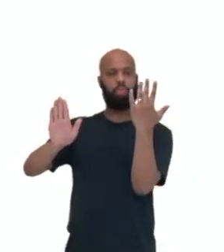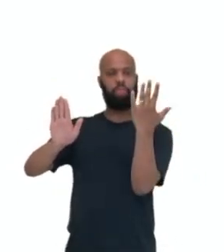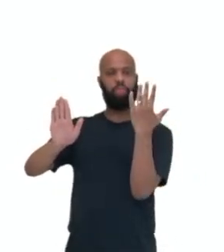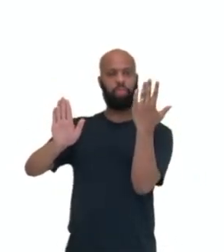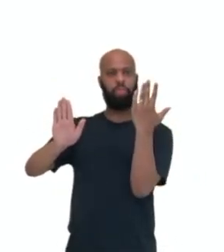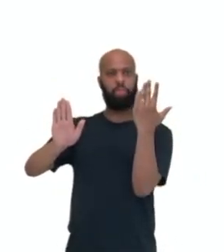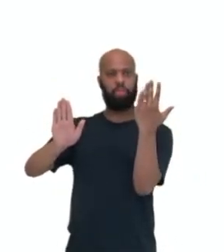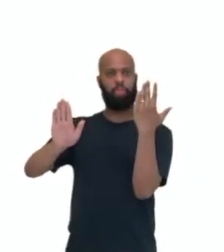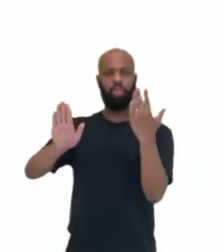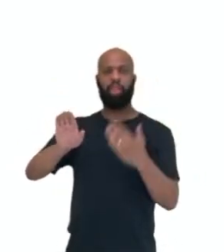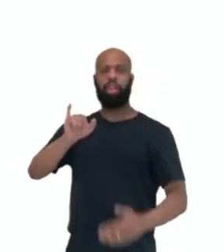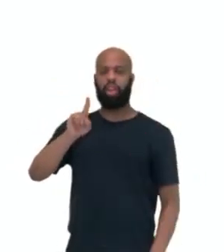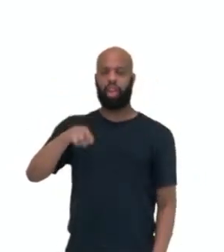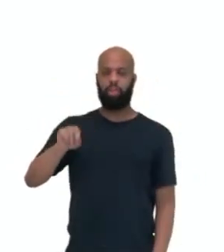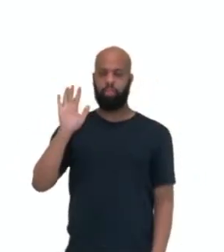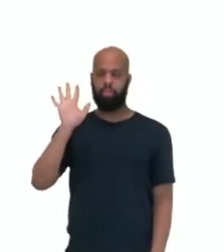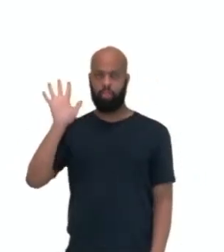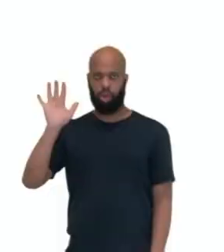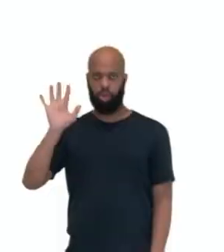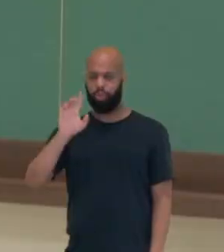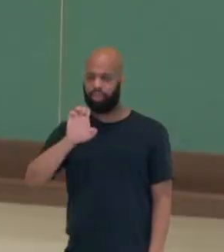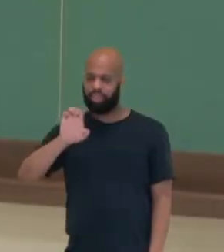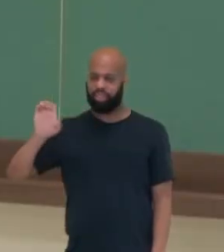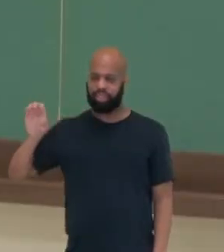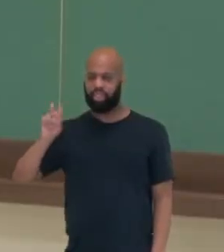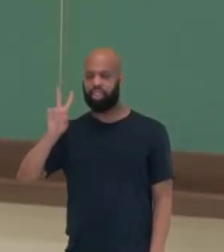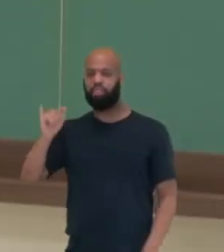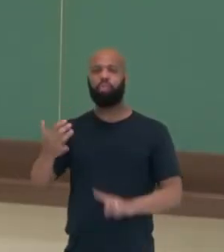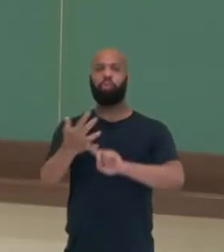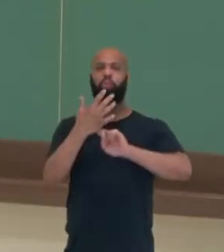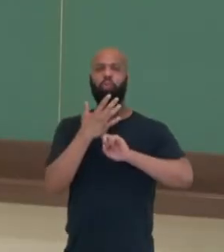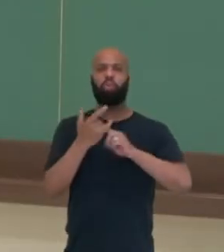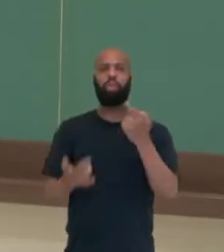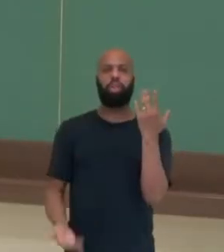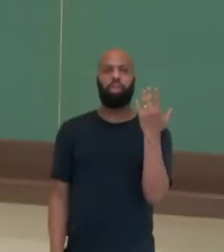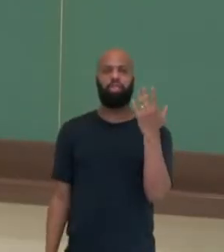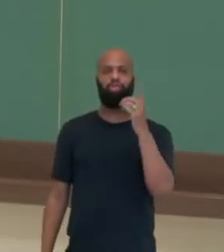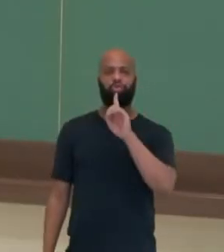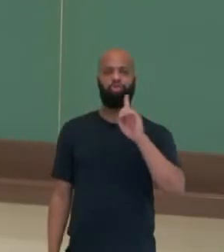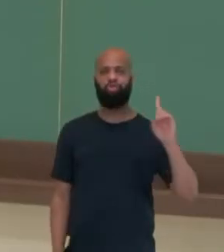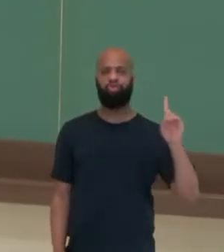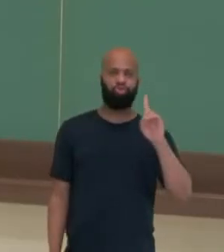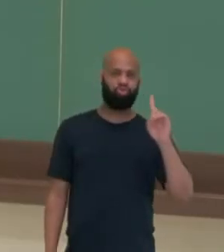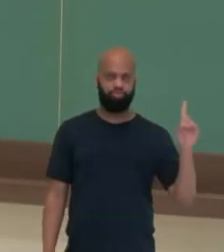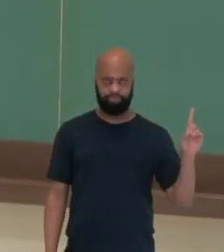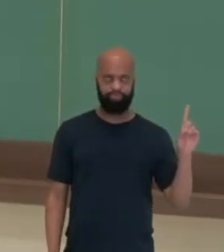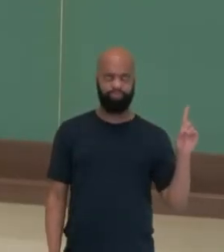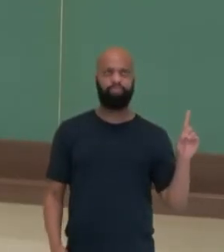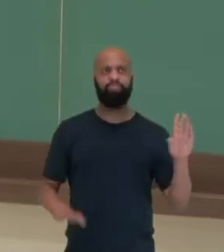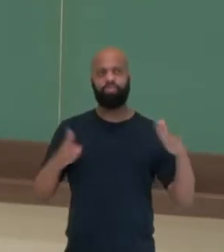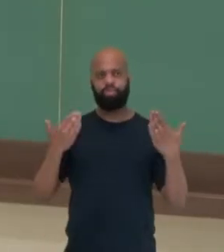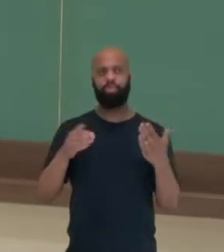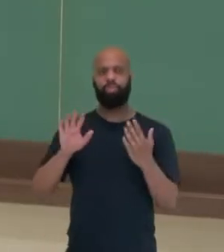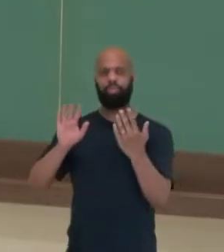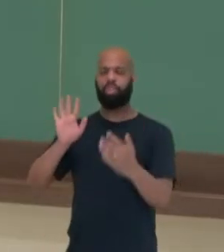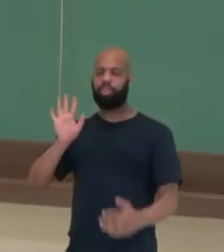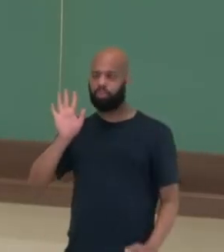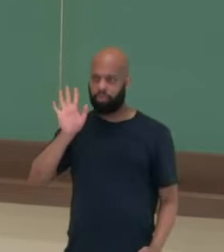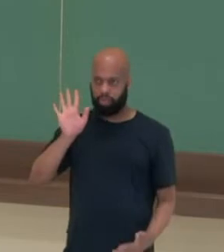esquerda, vou obter como imagem a minha mão direita. Se eu coloco a minha mão direita, obtenho como imagem a minha mão esquerda e elas não